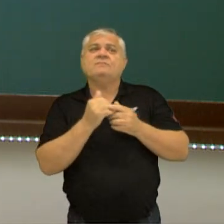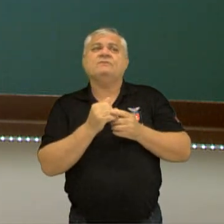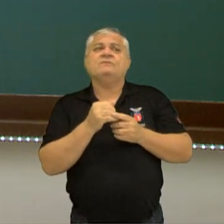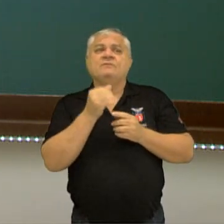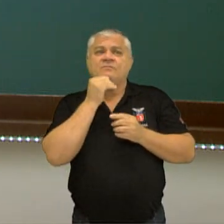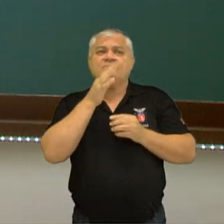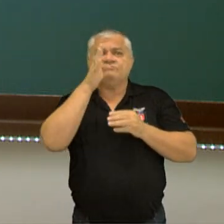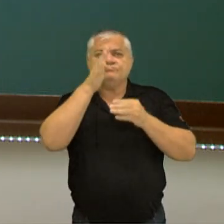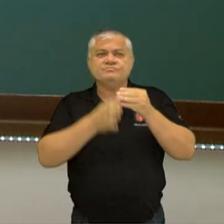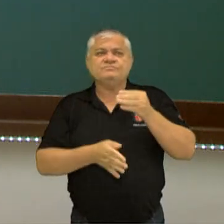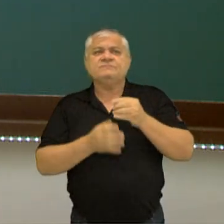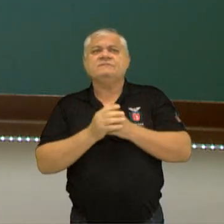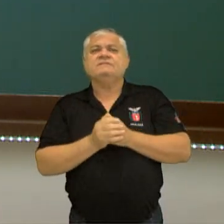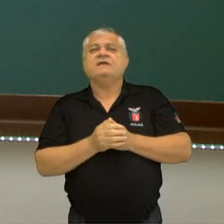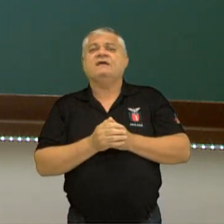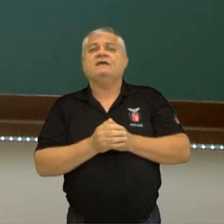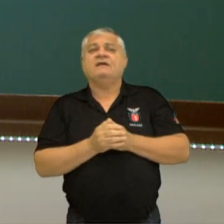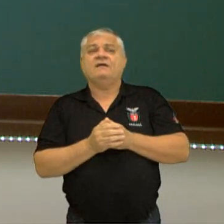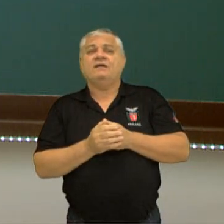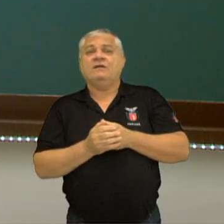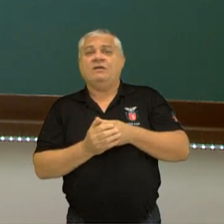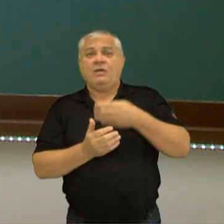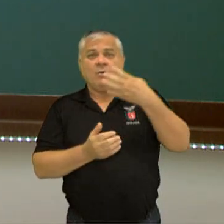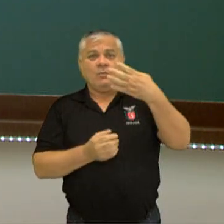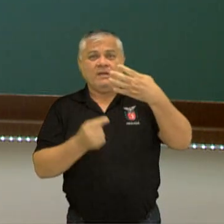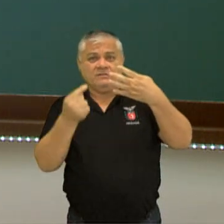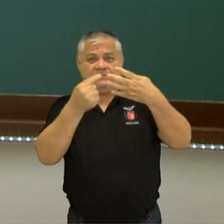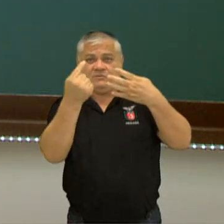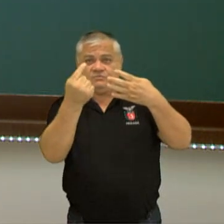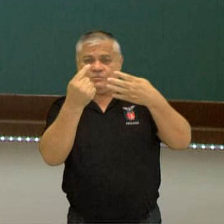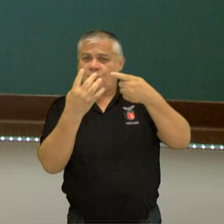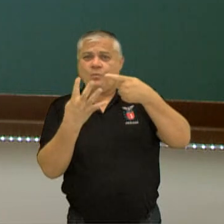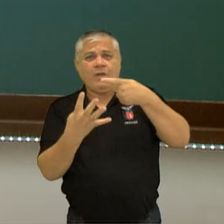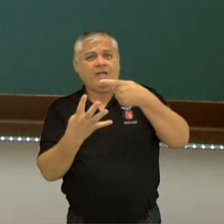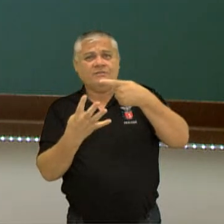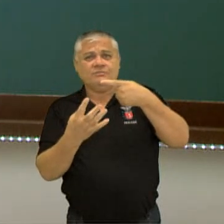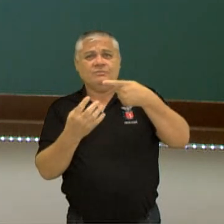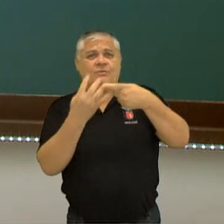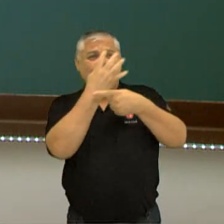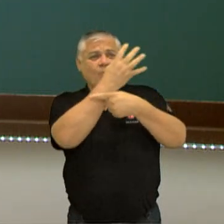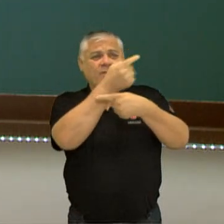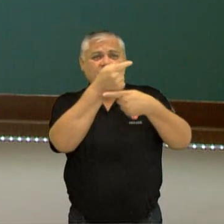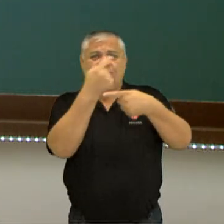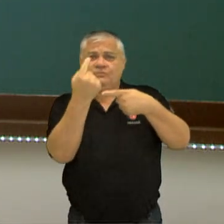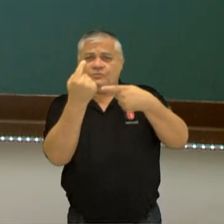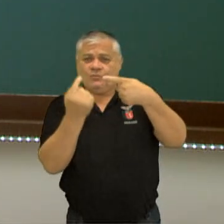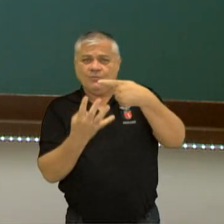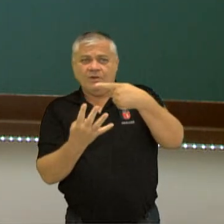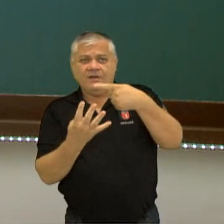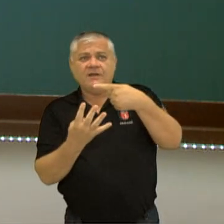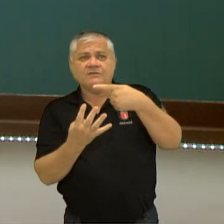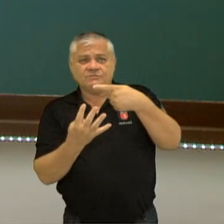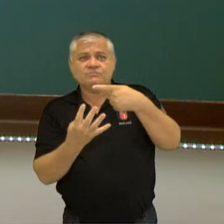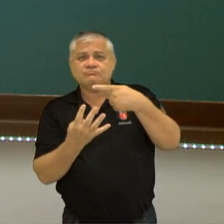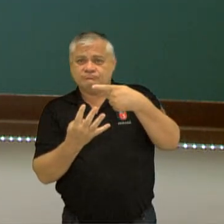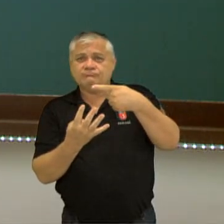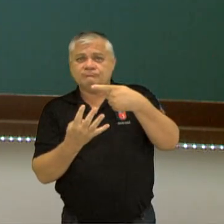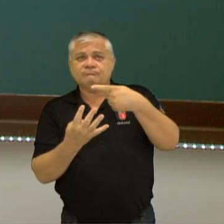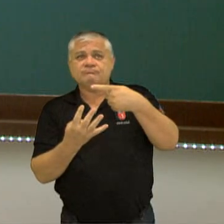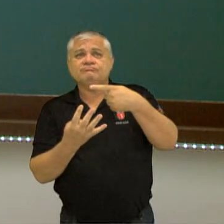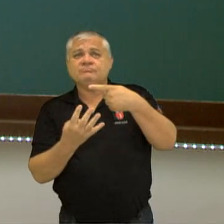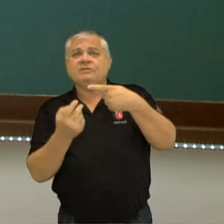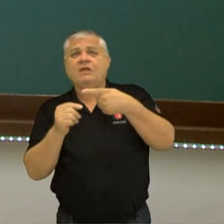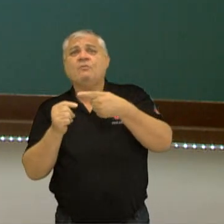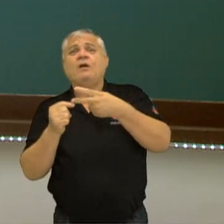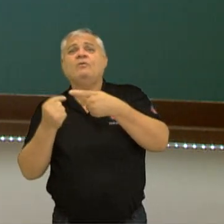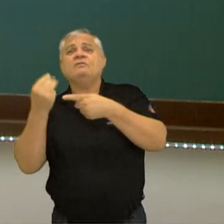comum entre 1 e 4, que é 4. Divide pelo de baixo, multiplica pelo de cima, fiquei com 4 menos 1 sobre 4, que